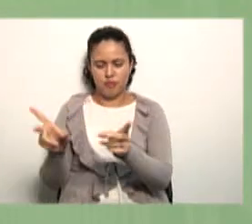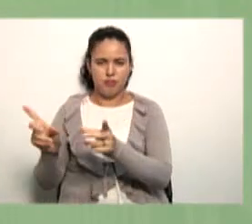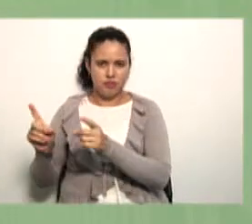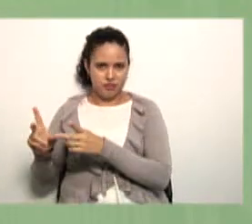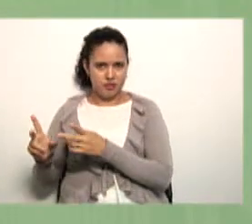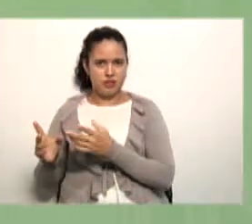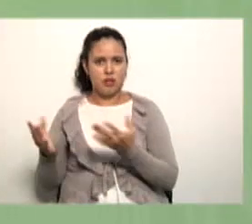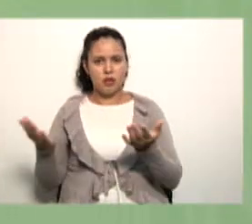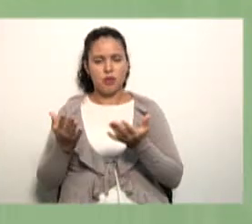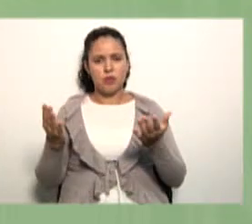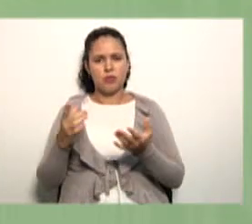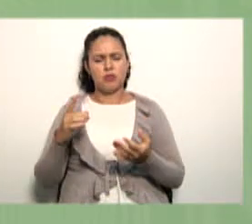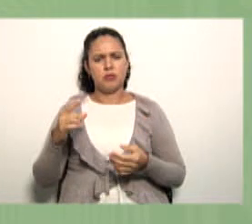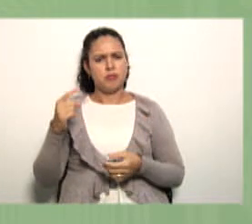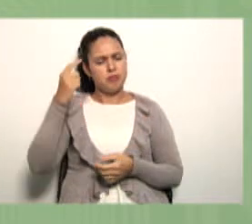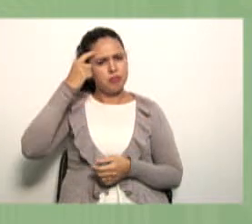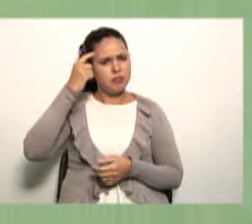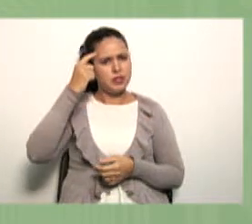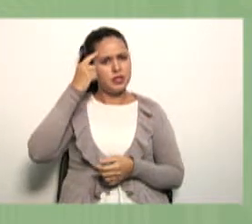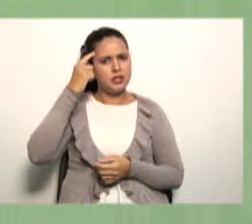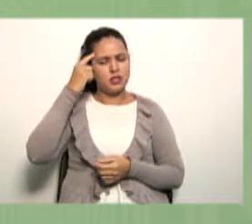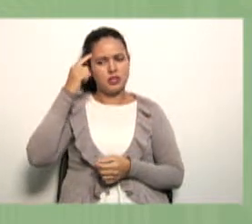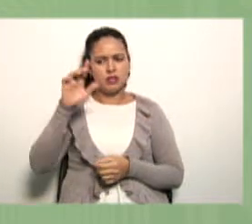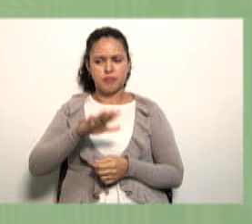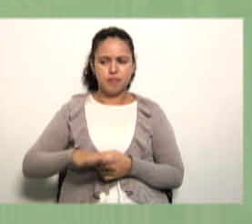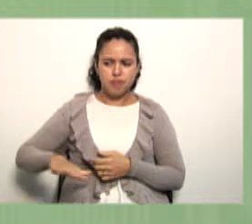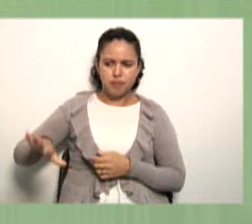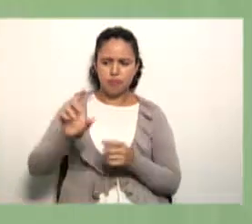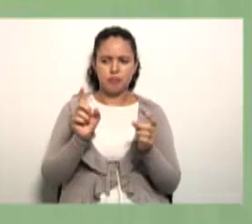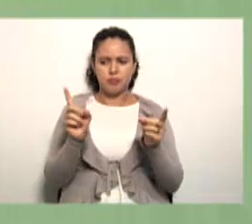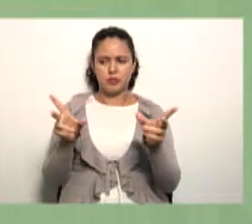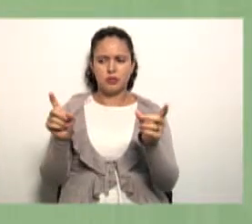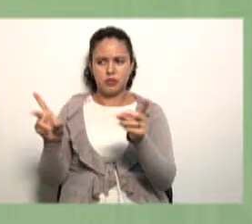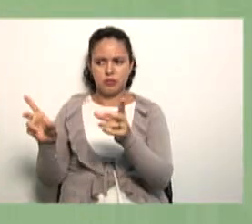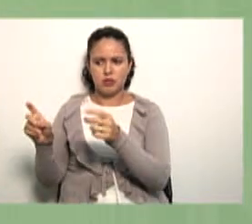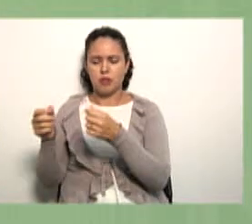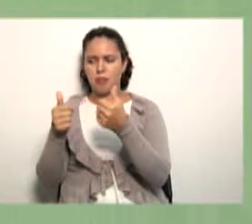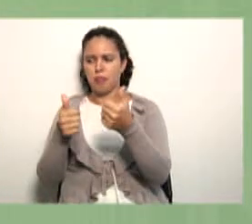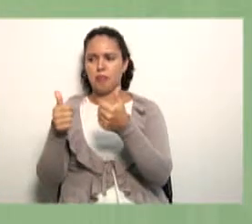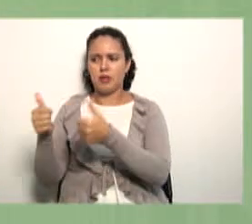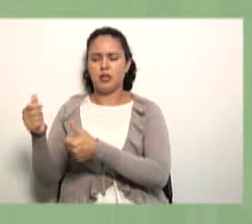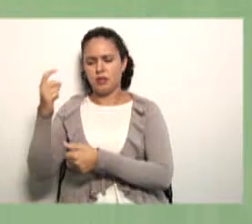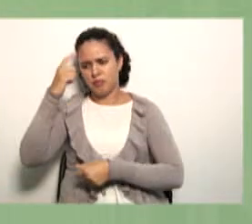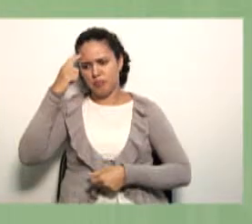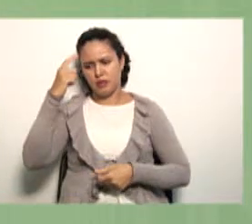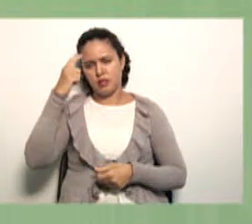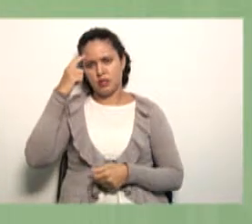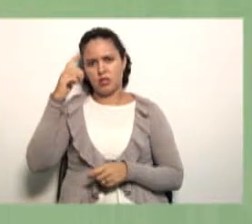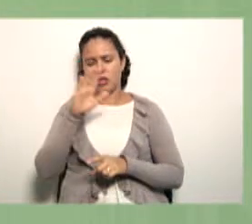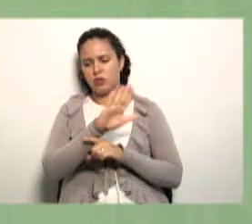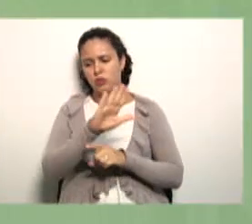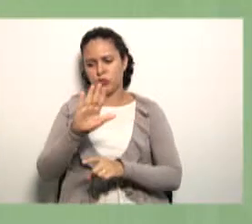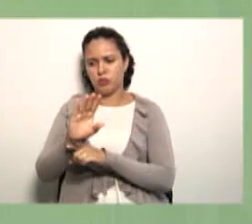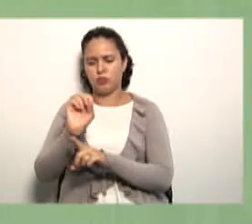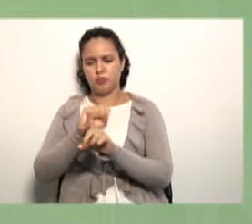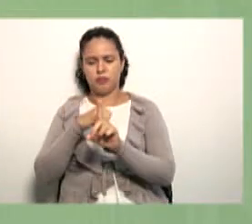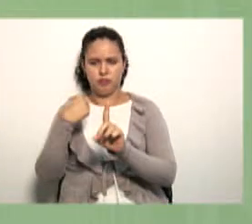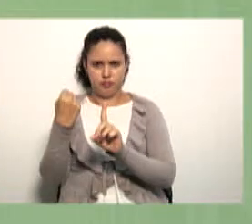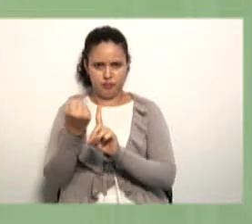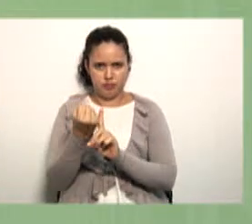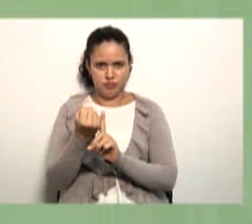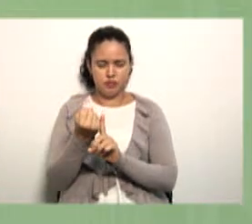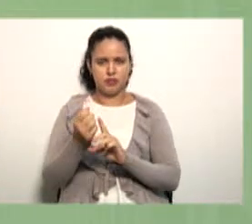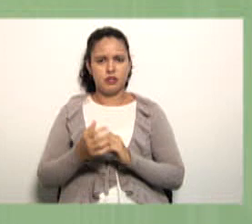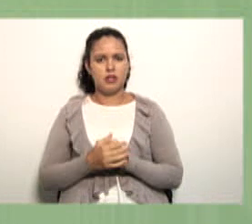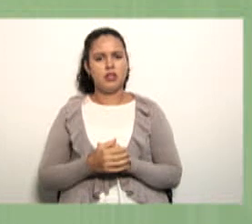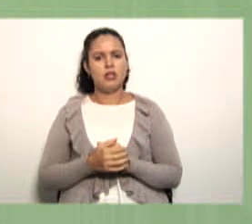visão muito positiva da economia em relação ao comércio. A gente vê de muito bons olhos, a gente vê como uma coisa muito boa. Imagina se a gente